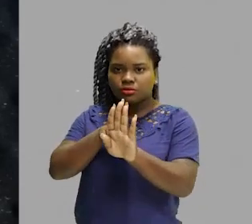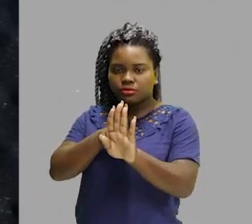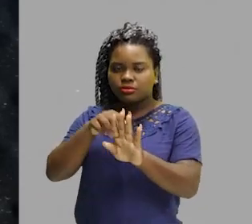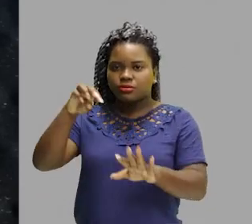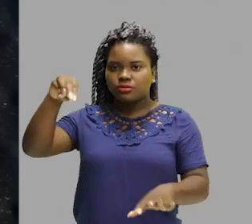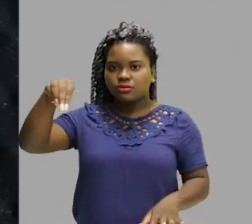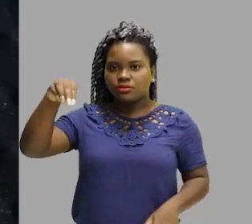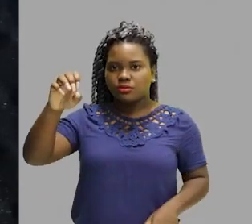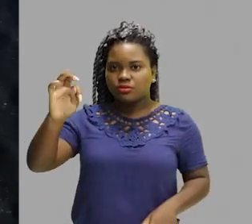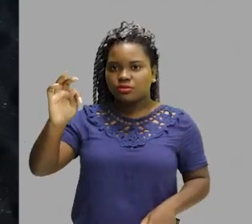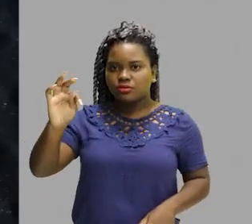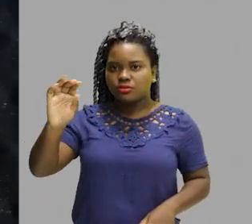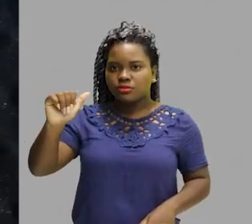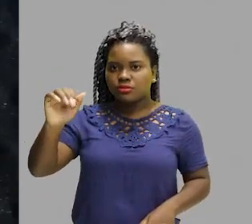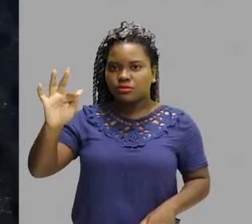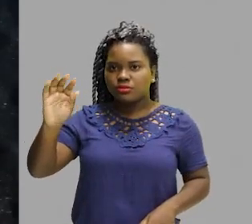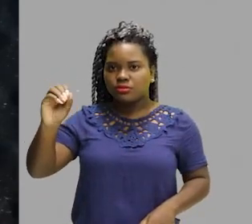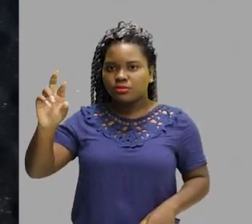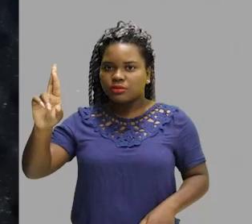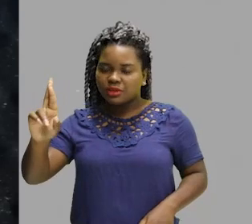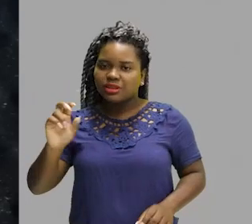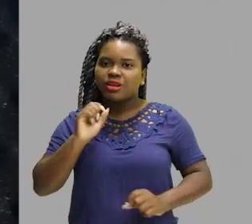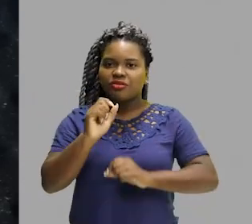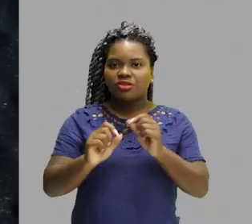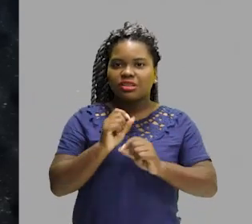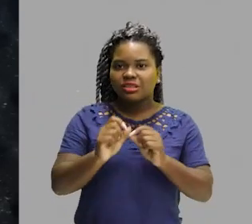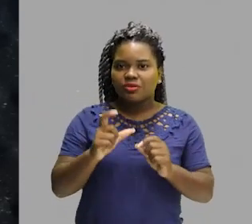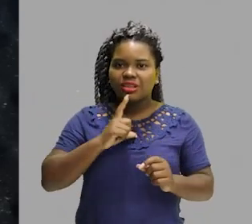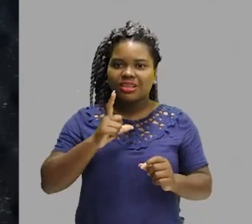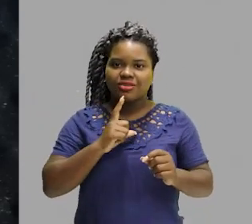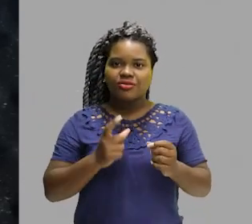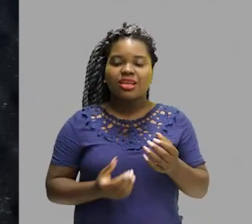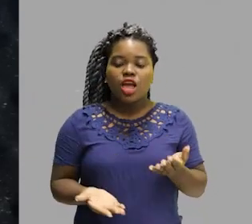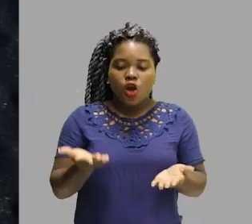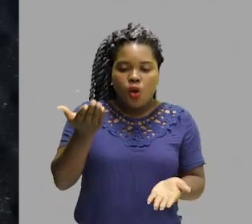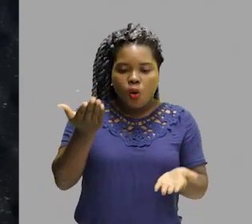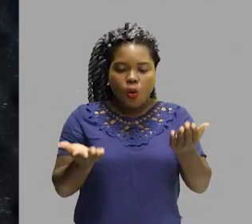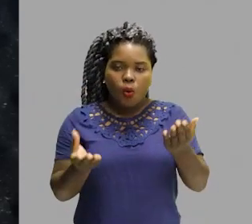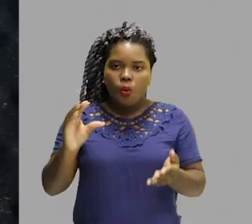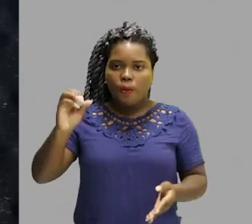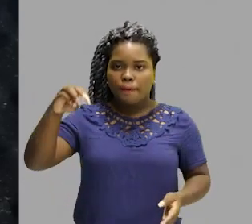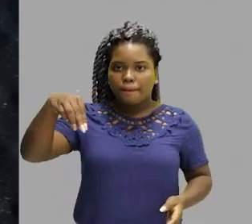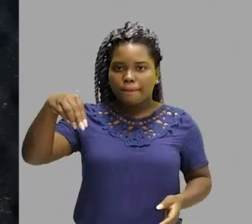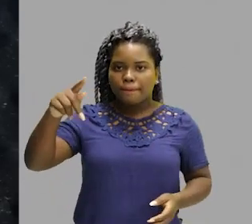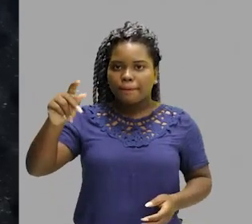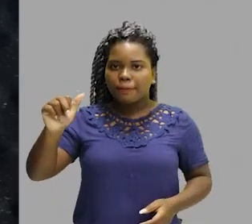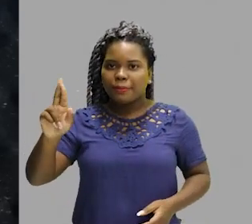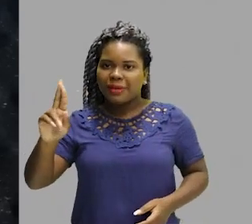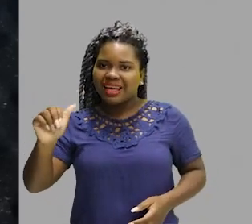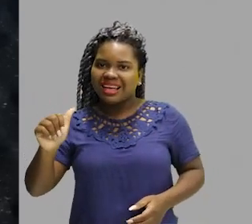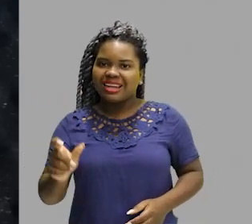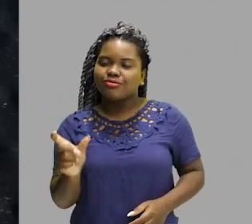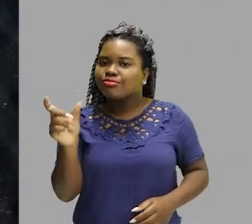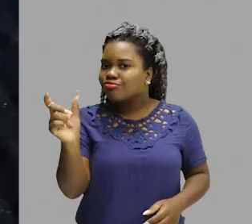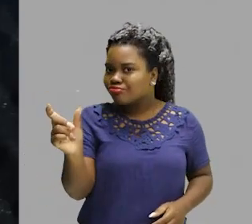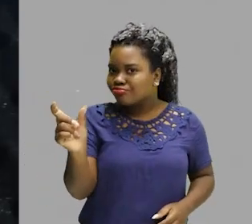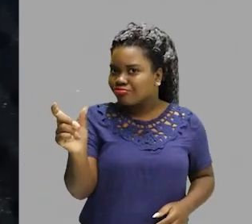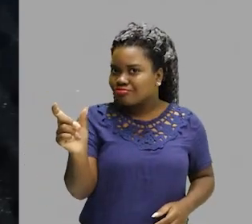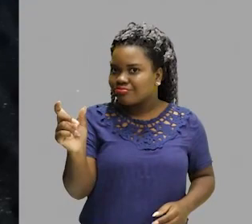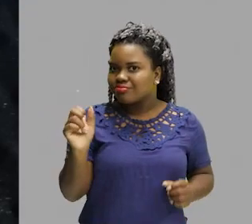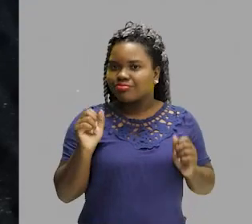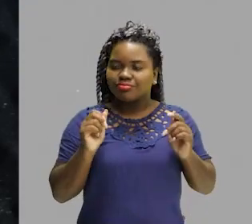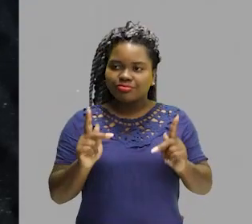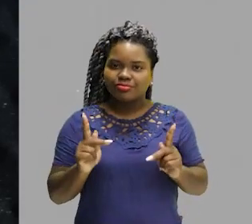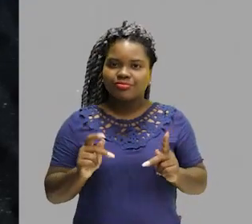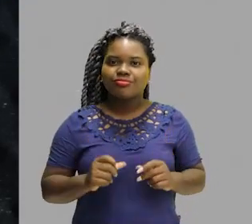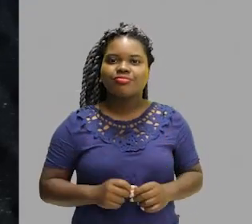linguagem que usa palavras para fazer comparações. Deixa eu ver aqui. Vou longe. Vou longe porque eu lembrei aqui